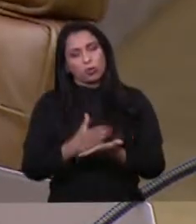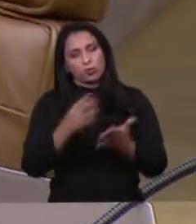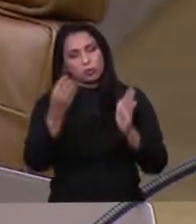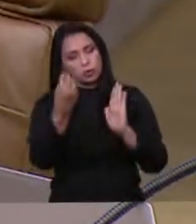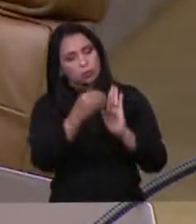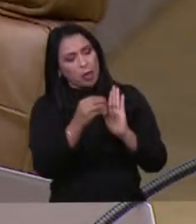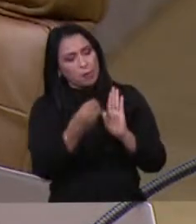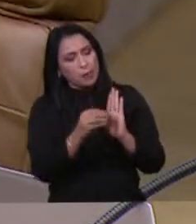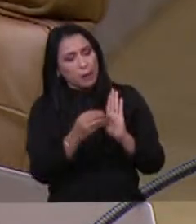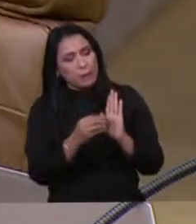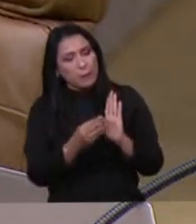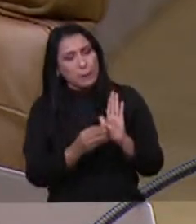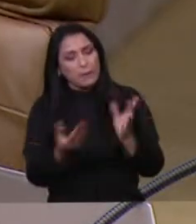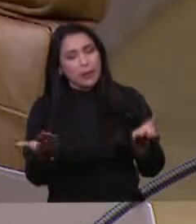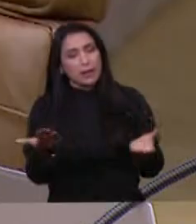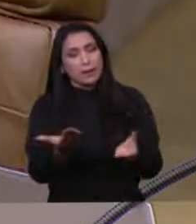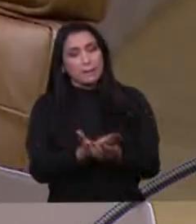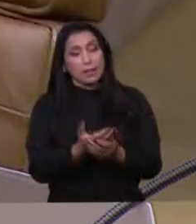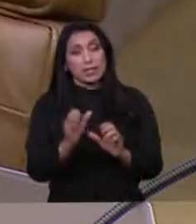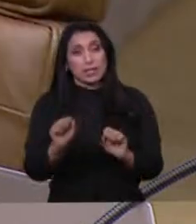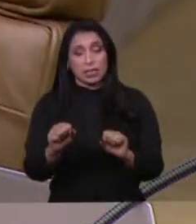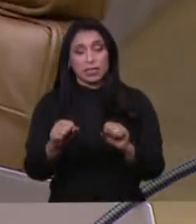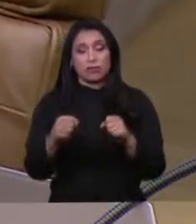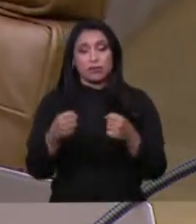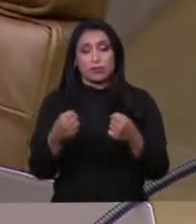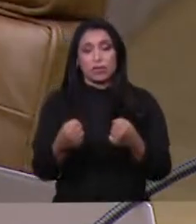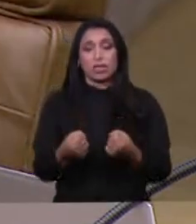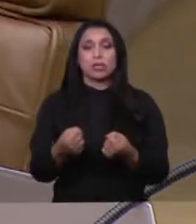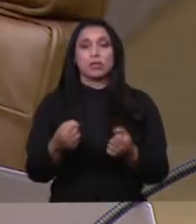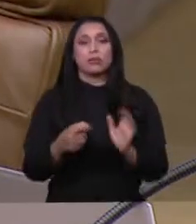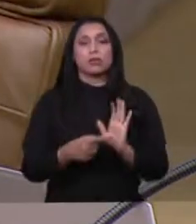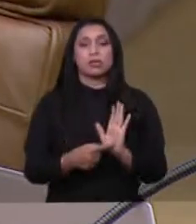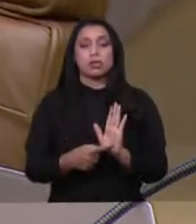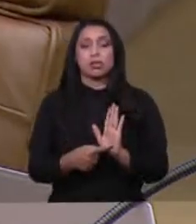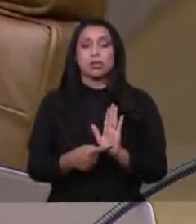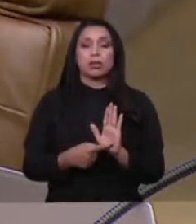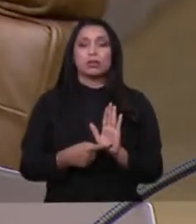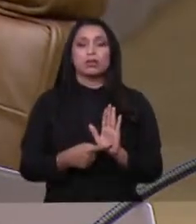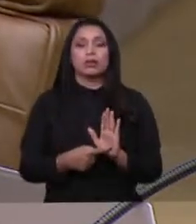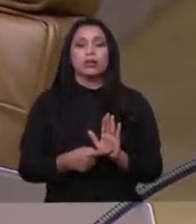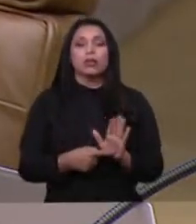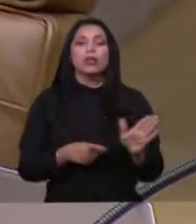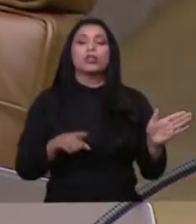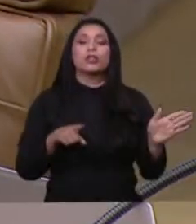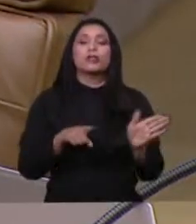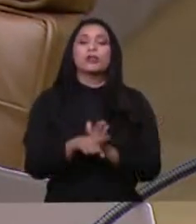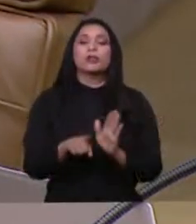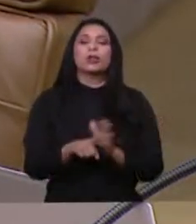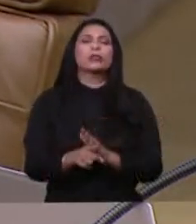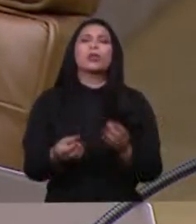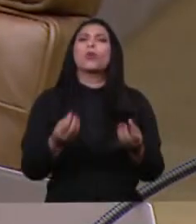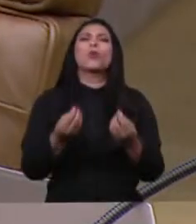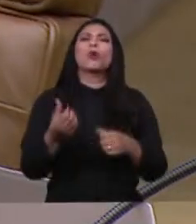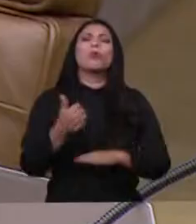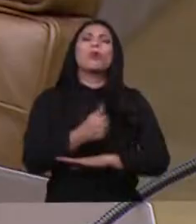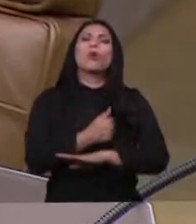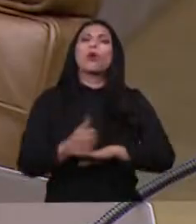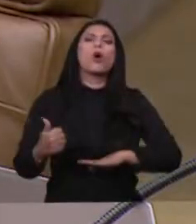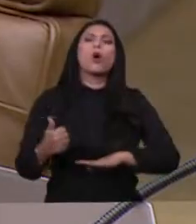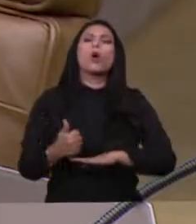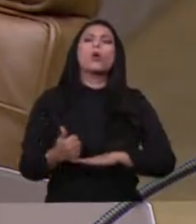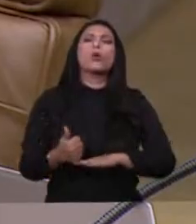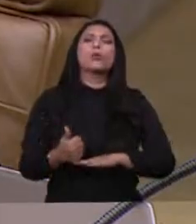nas peças, principalmente nas peças da defesa, eu digo que foi muito perguntado como golpe de Estado, e por que falar em golpe